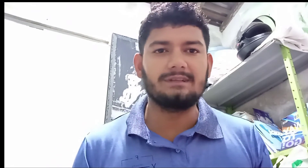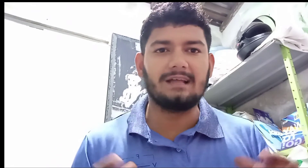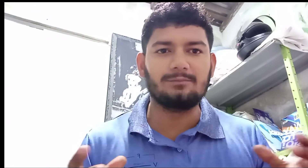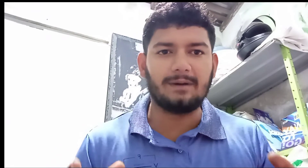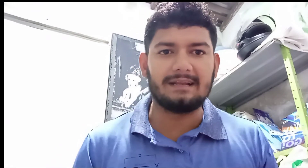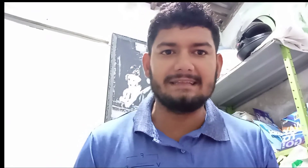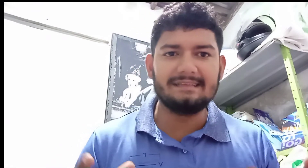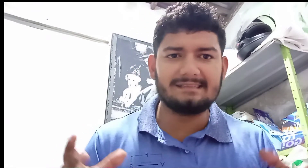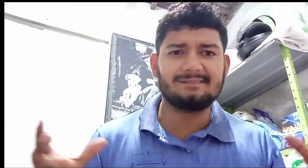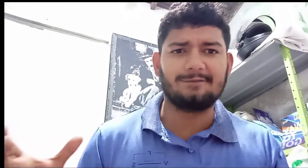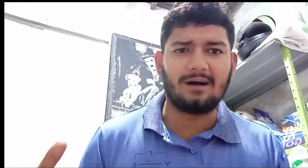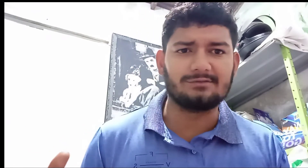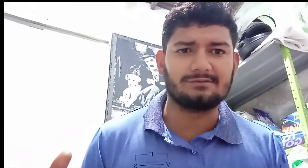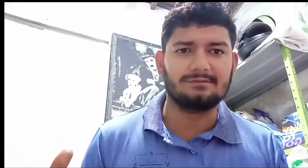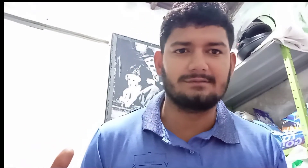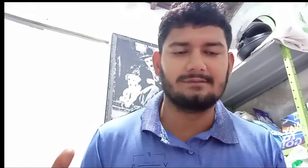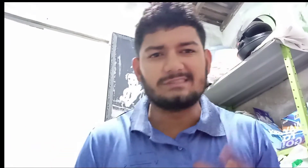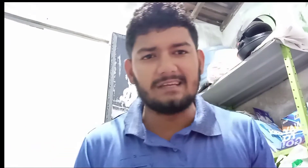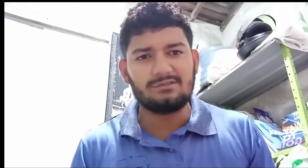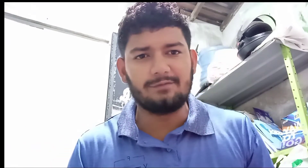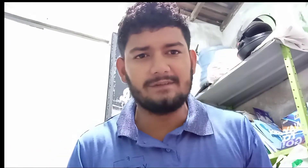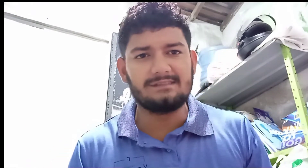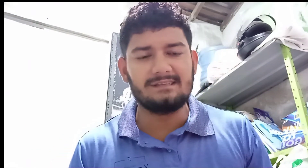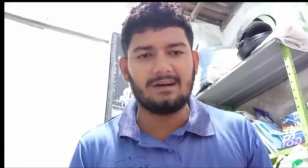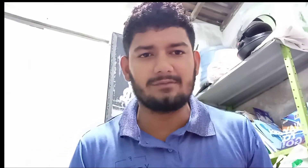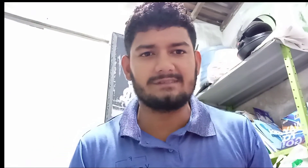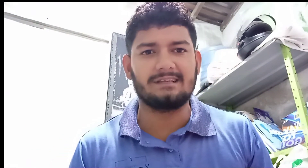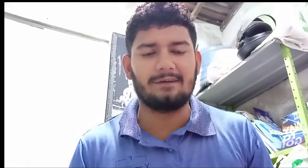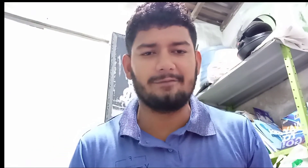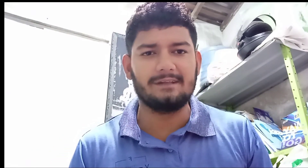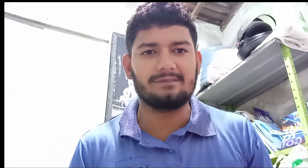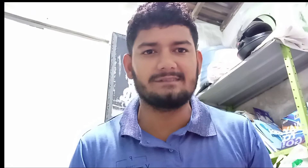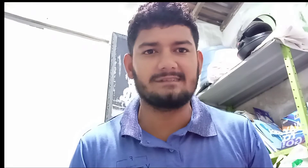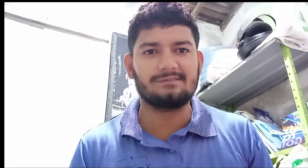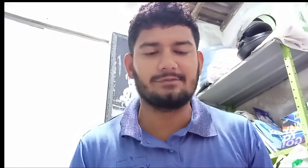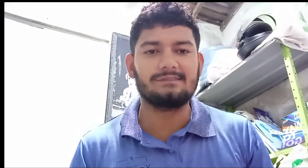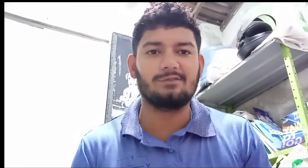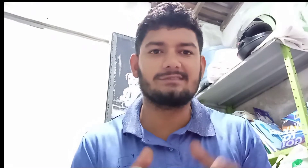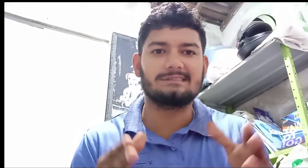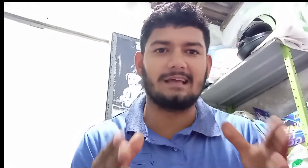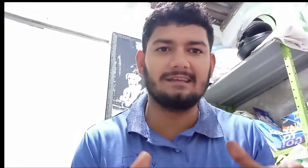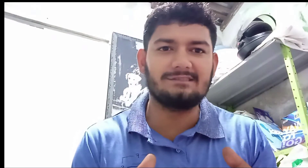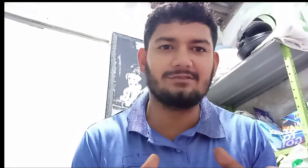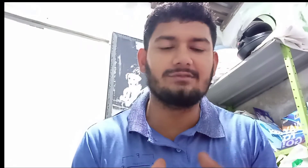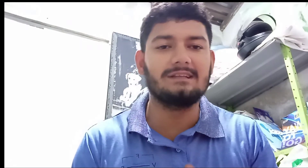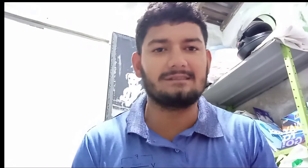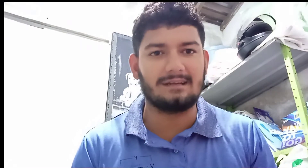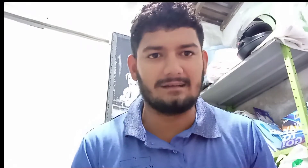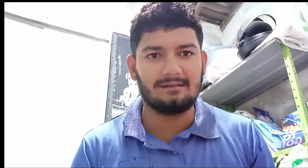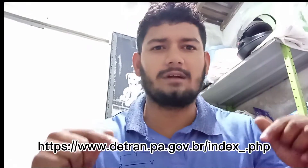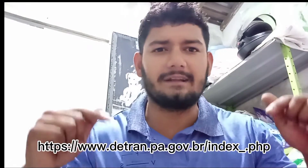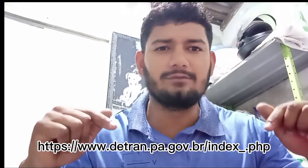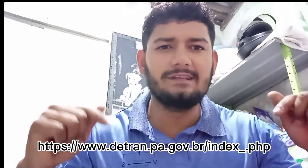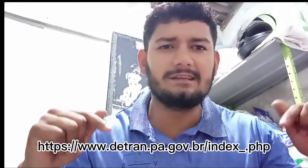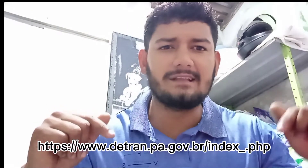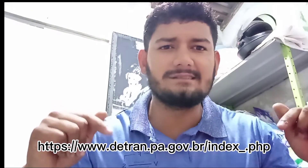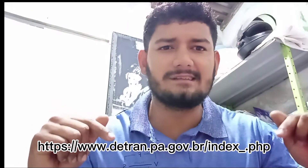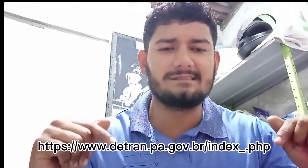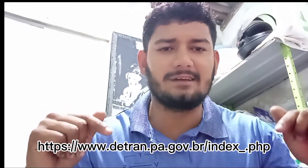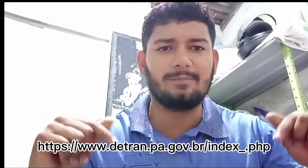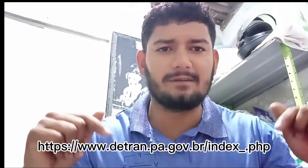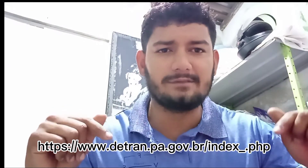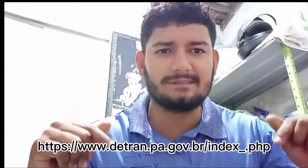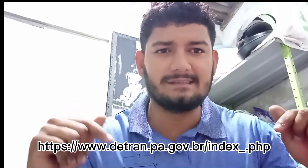pessoal, cuidado para links falsos. O site oficial que será feito as inscrições é o site do Detran. Colocarei o link